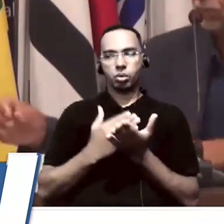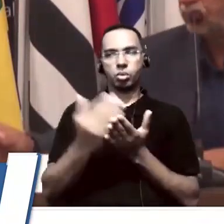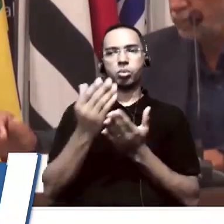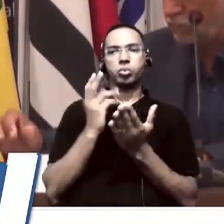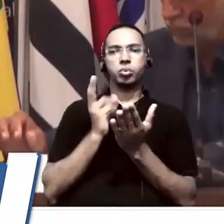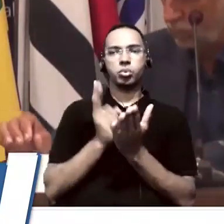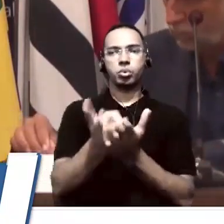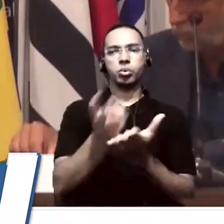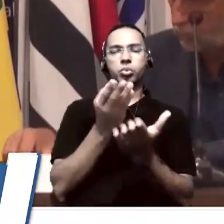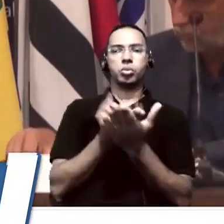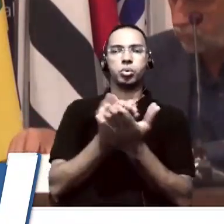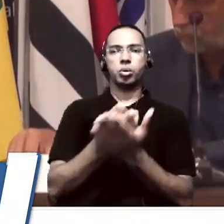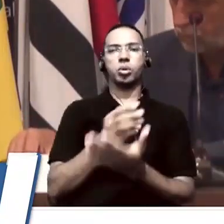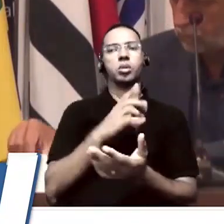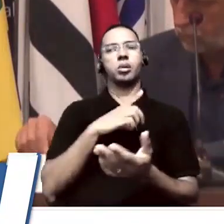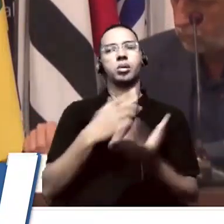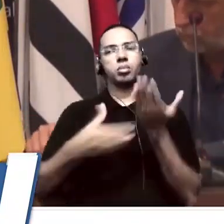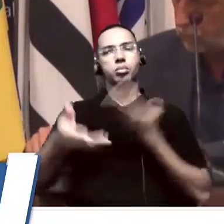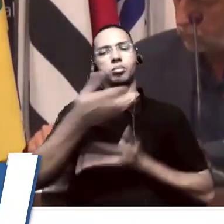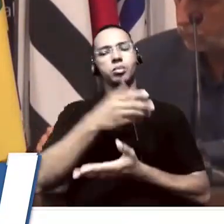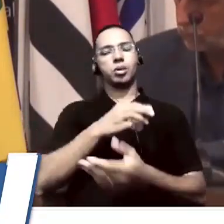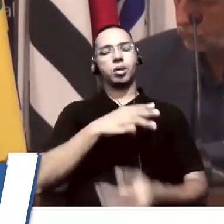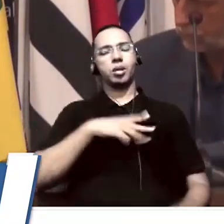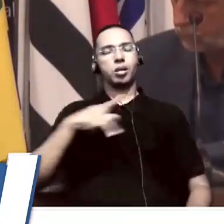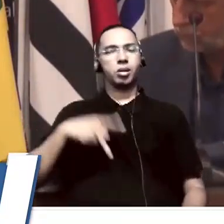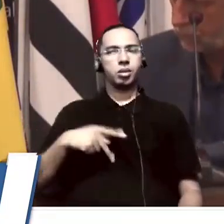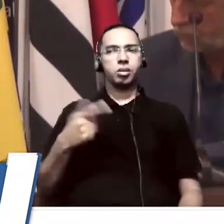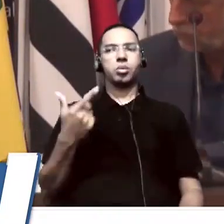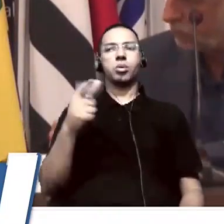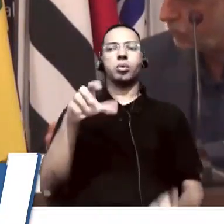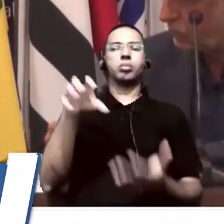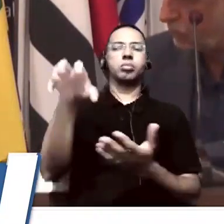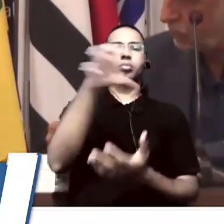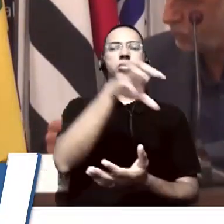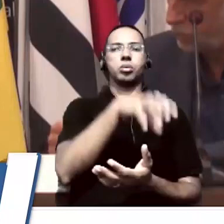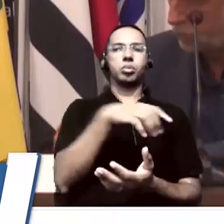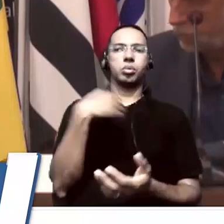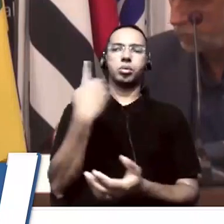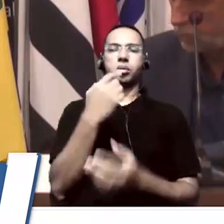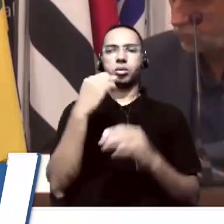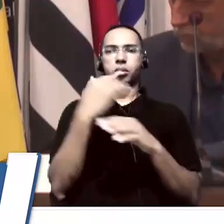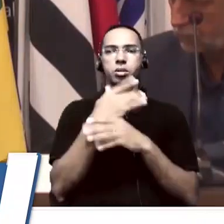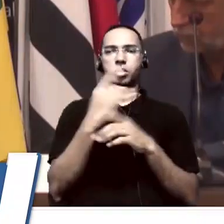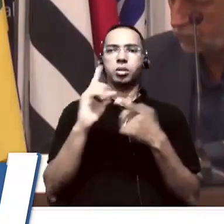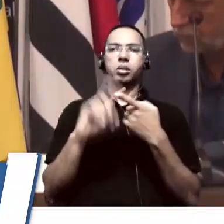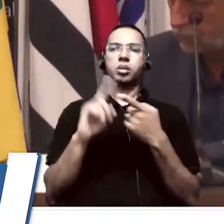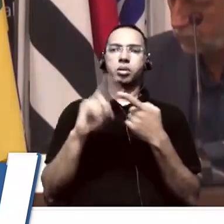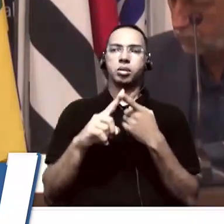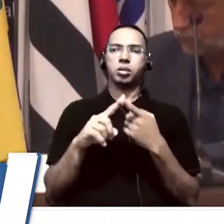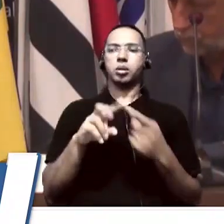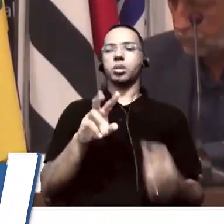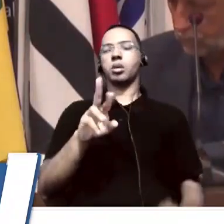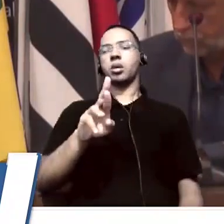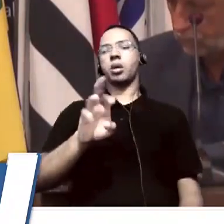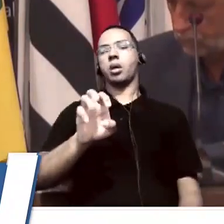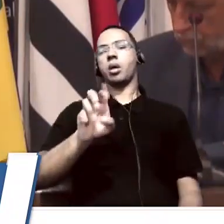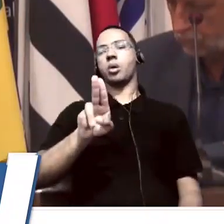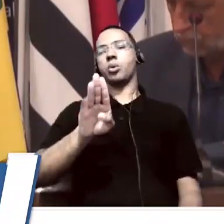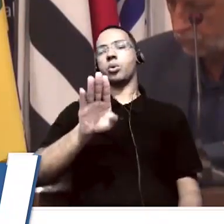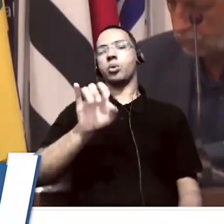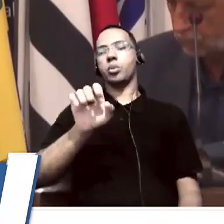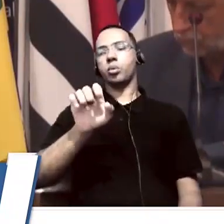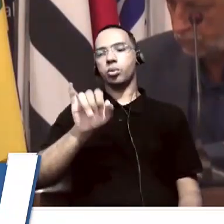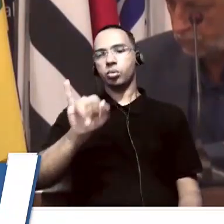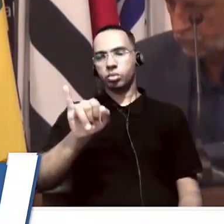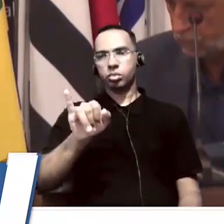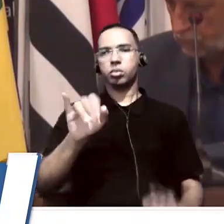Ministério Público e todos os outros setores também da nossa cidade. Assim como também o REURB, que é sobre as chácaras,